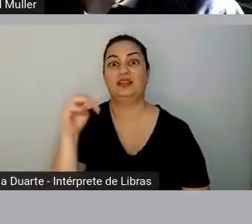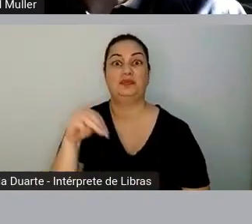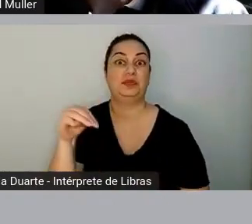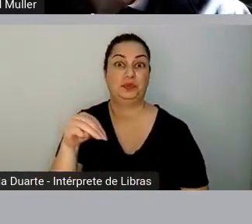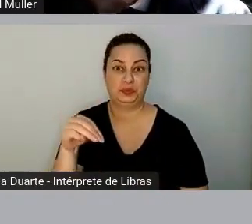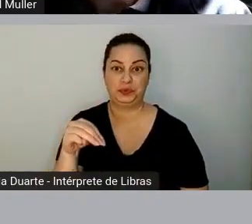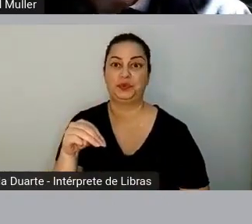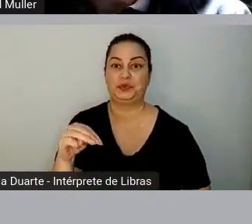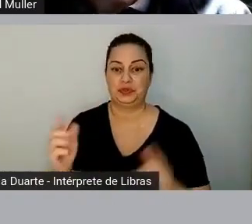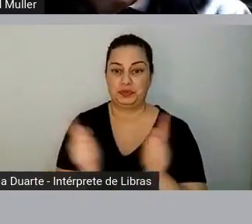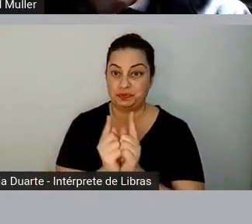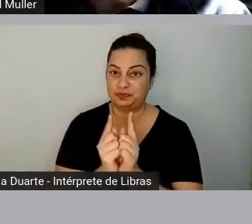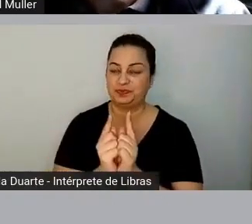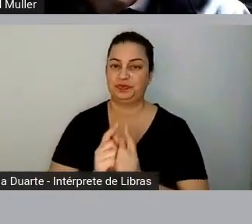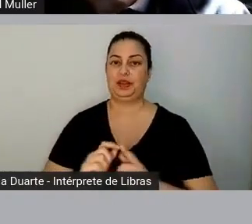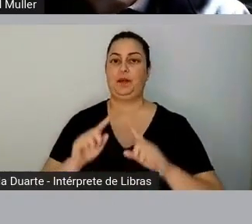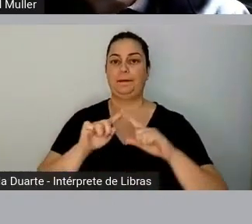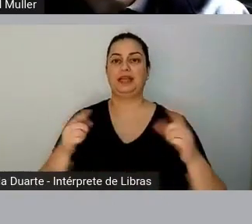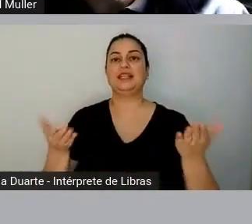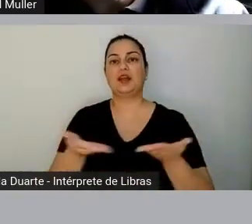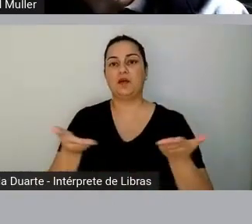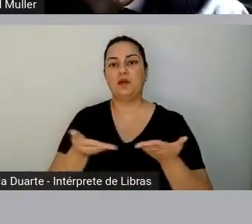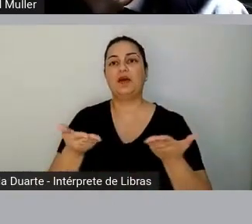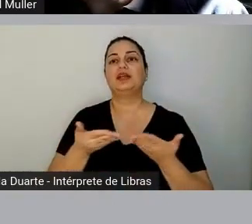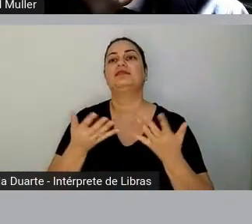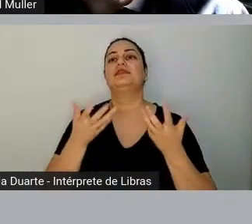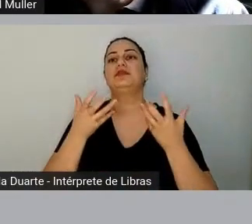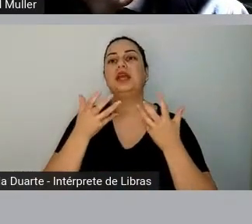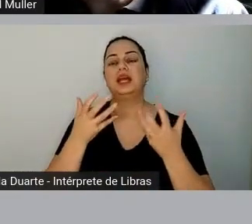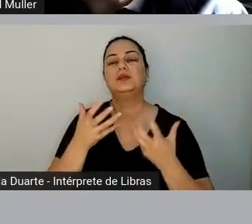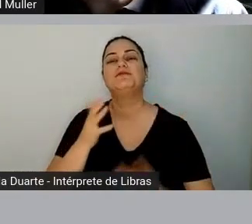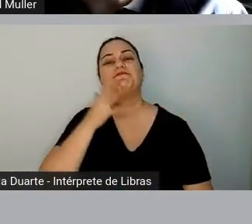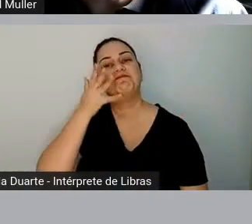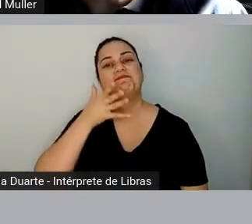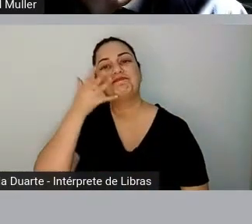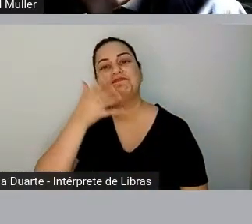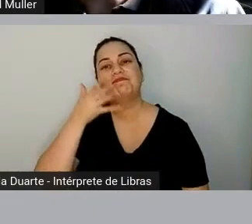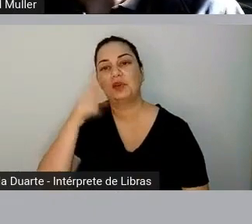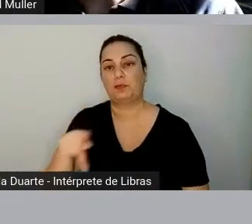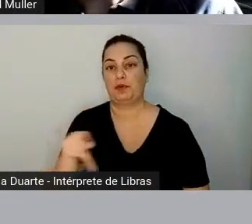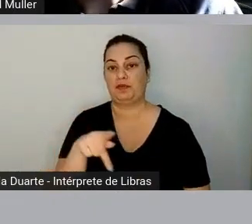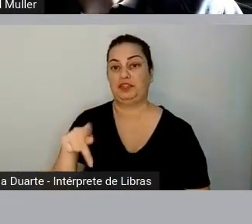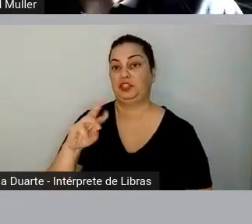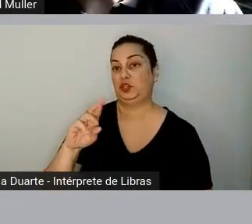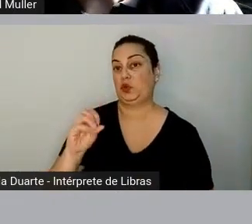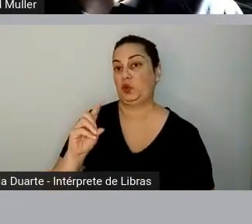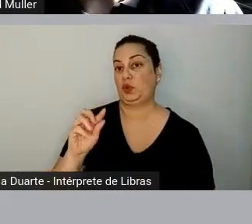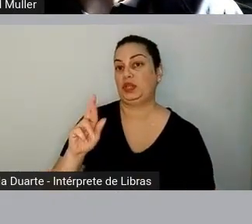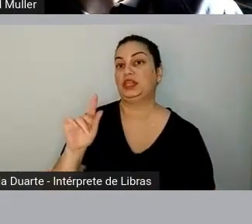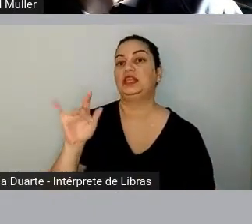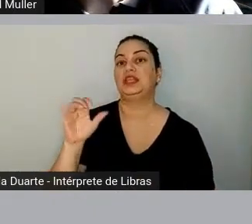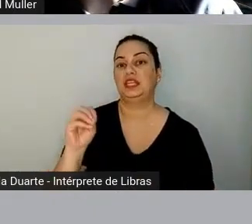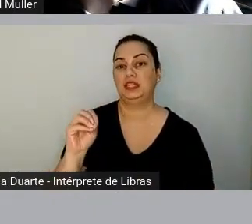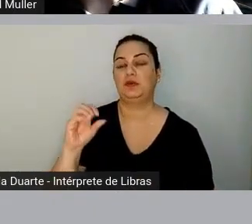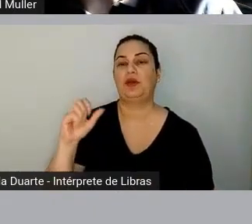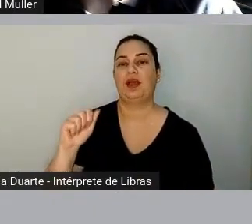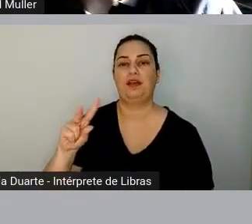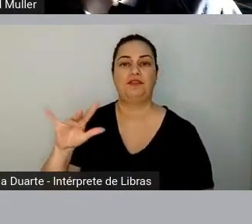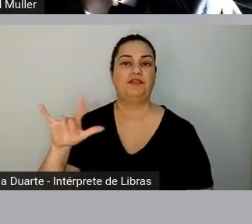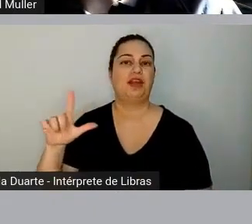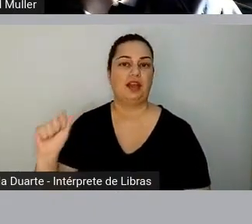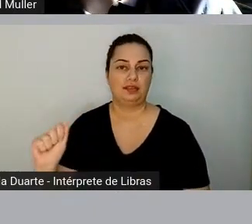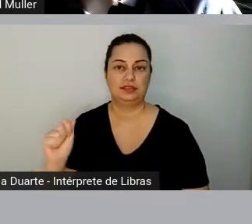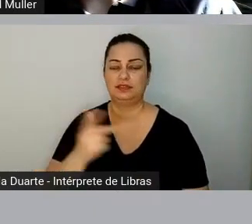Vamos ouvir agora o Rodrigo Ávila. O Rodrigo vai falar do tema Desmontando os